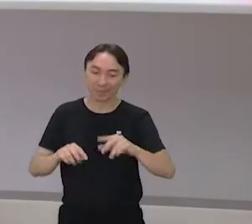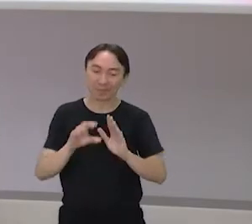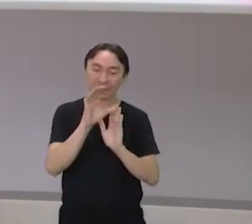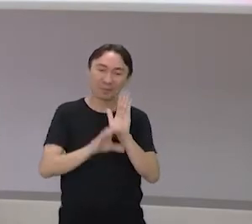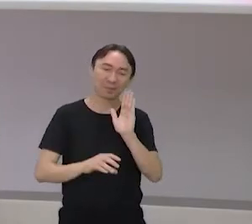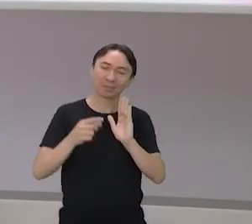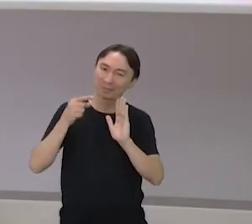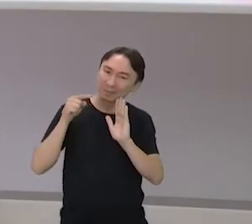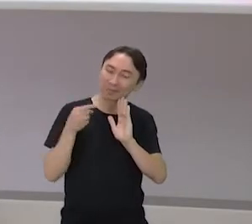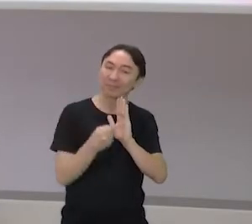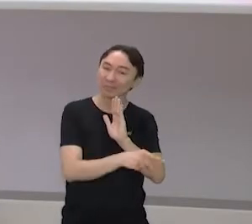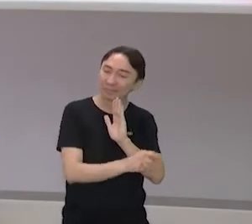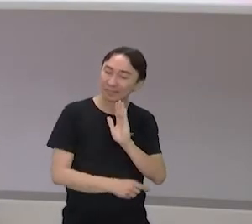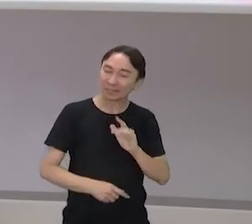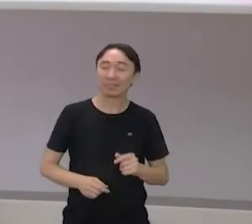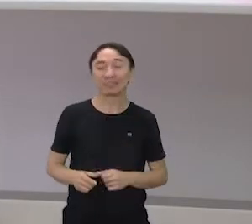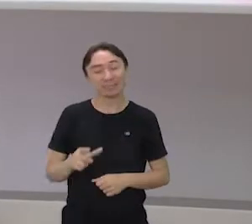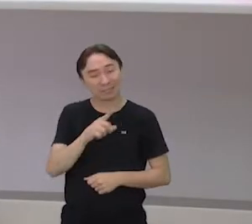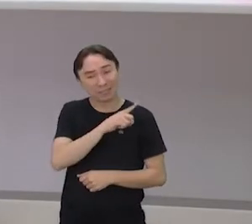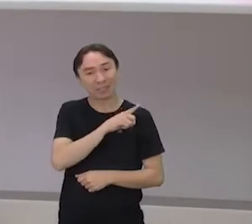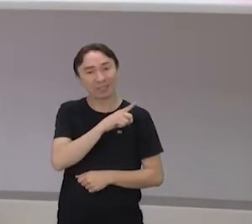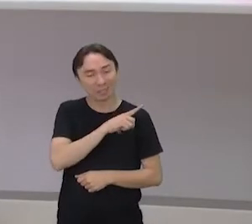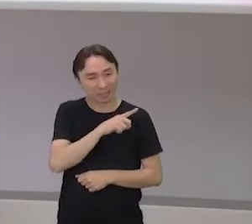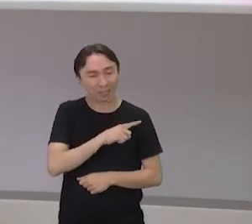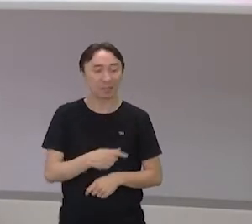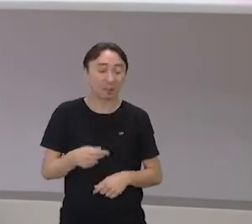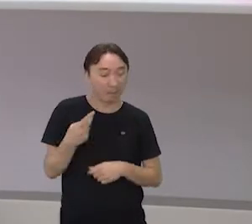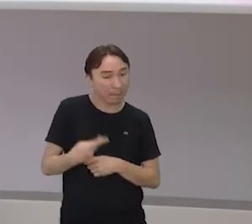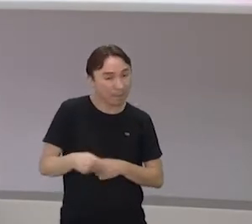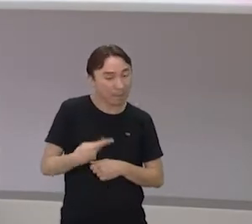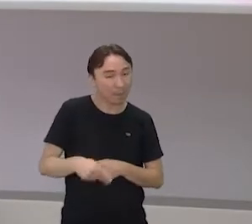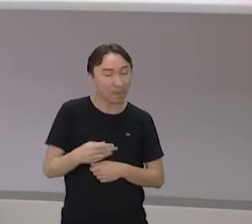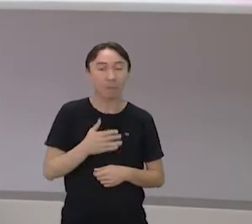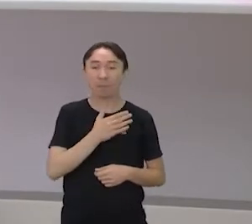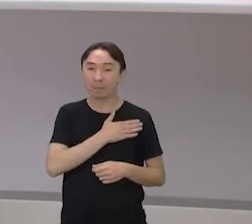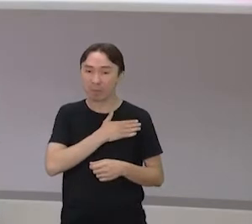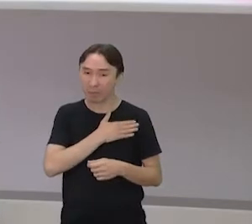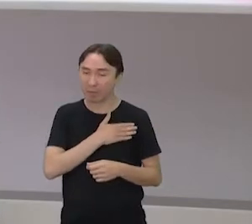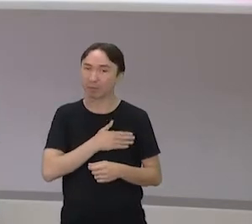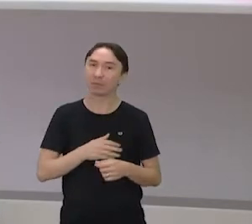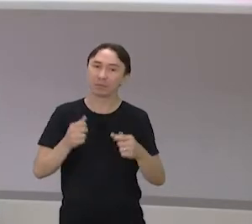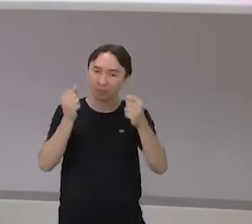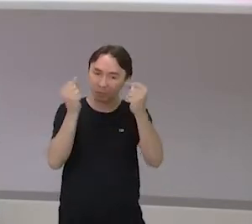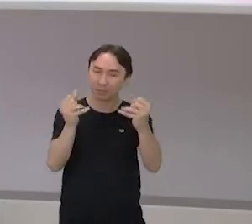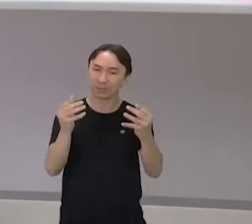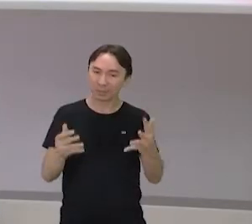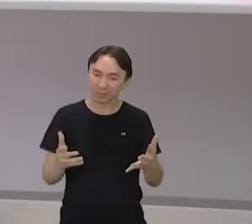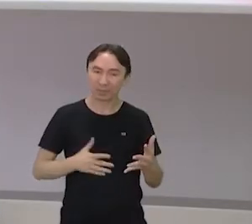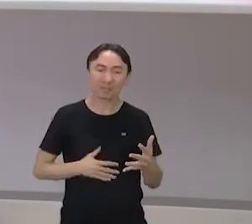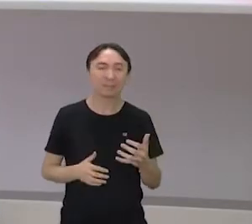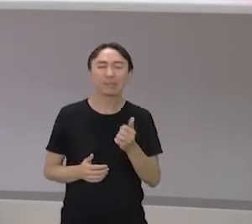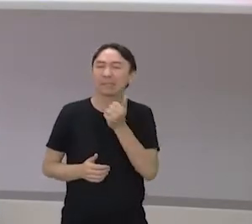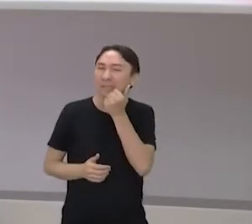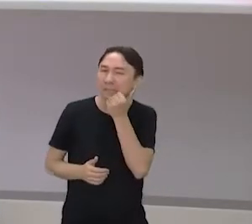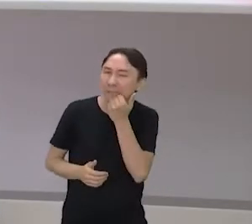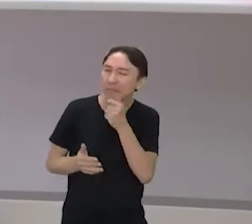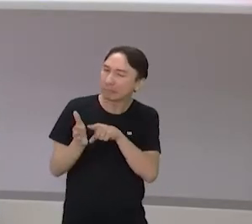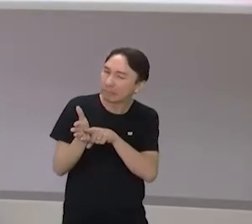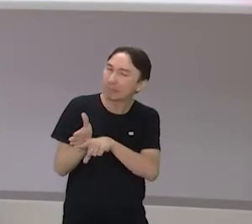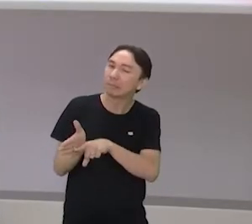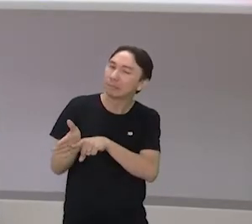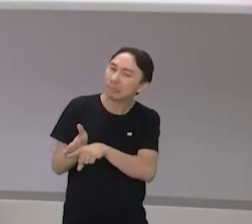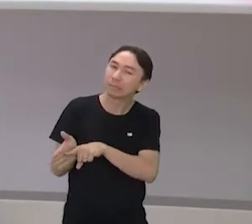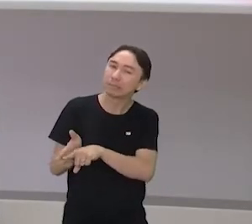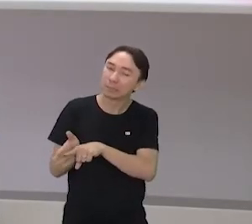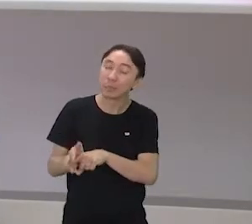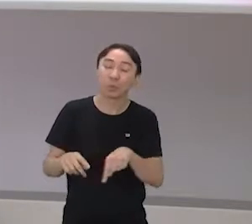ele traz, e o meu componente aqui em específico, ele fala muito dessa questão da investigação científica, né? Objetivos da